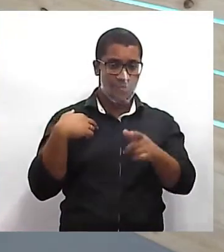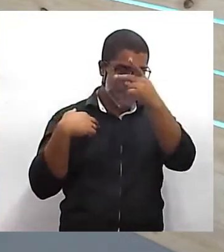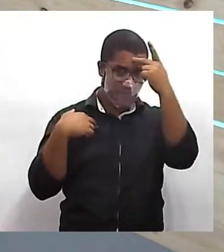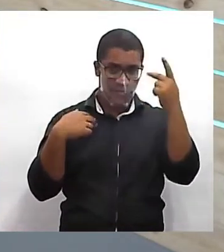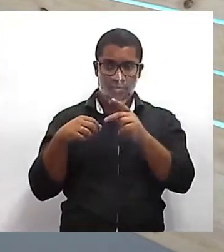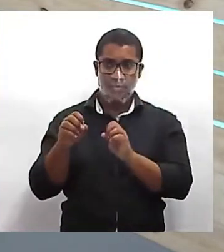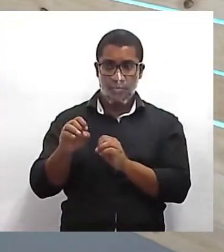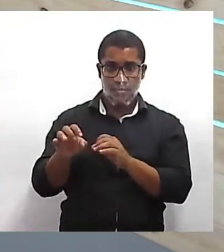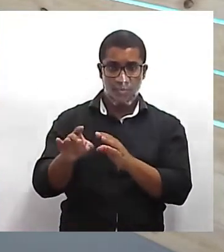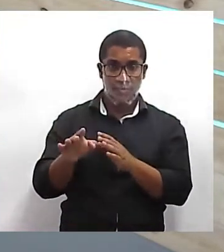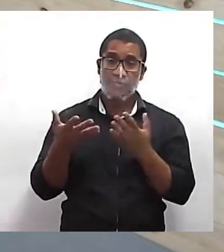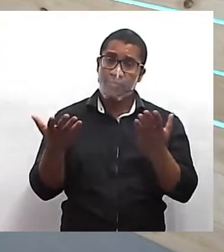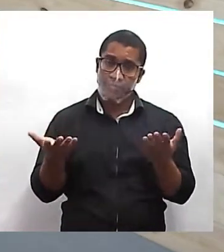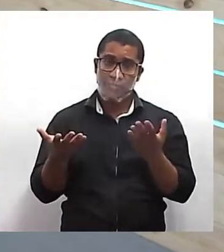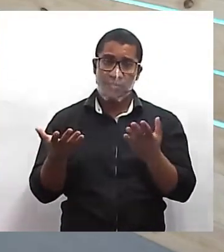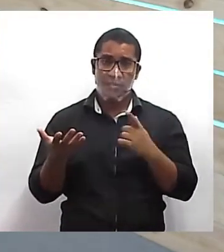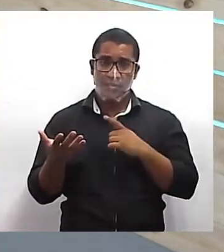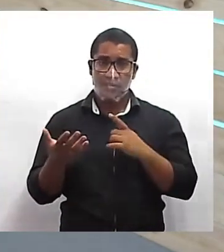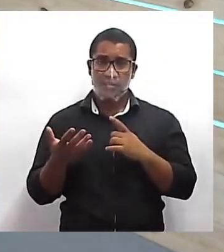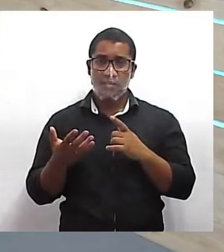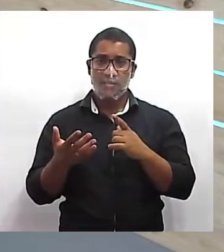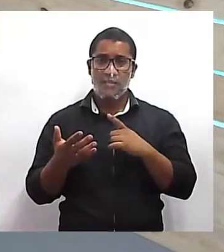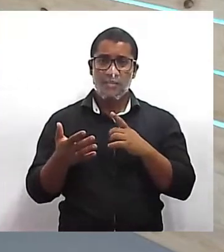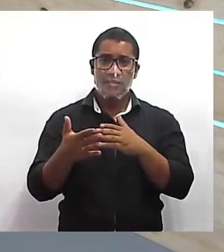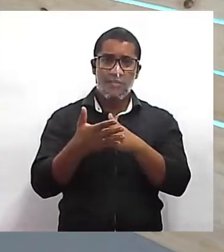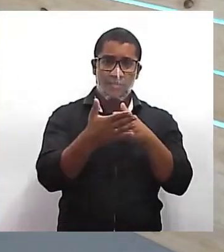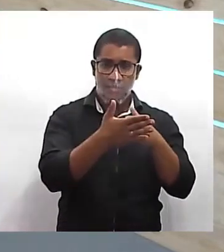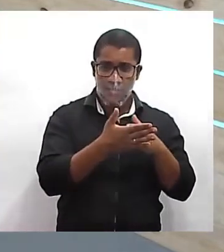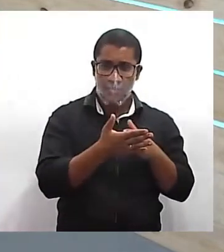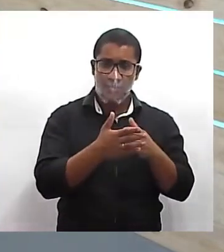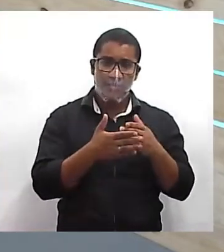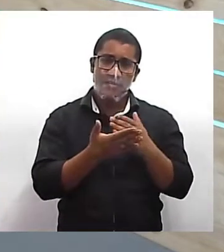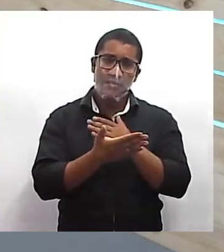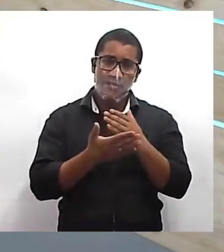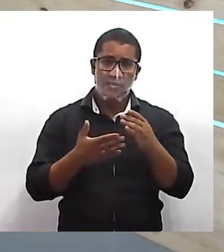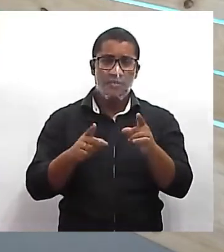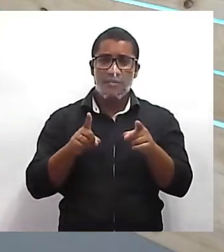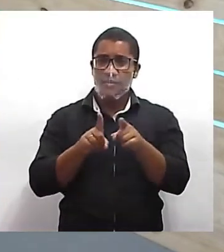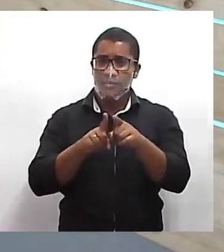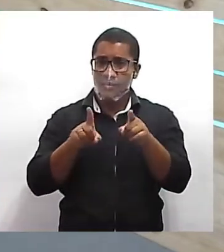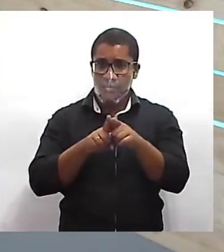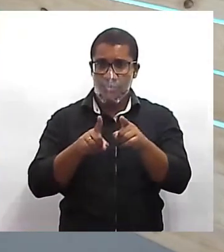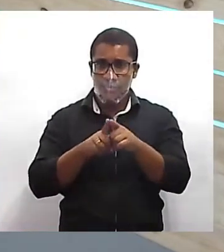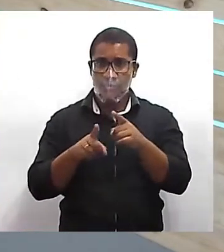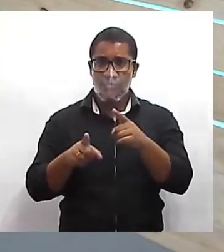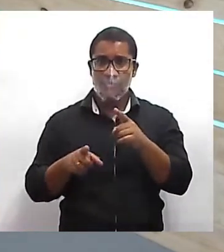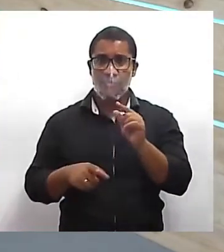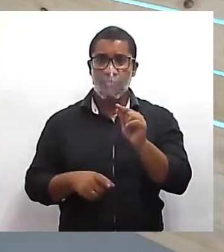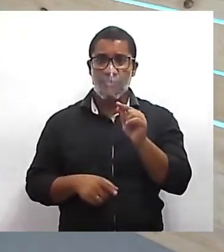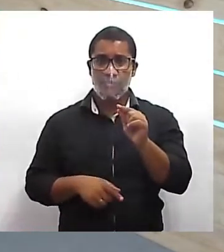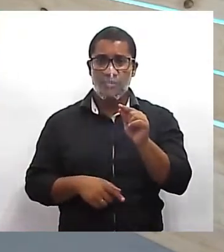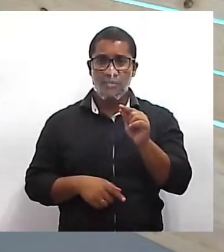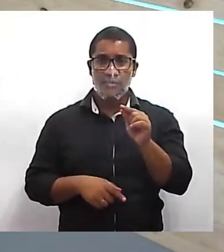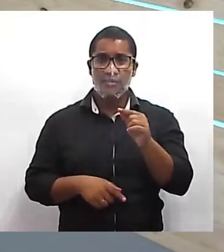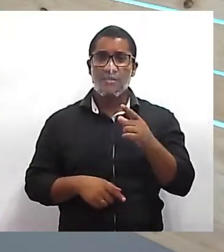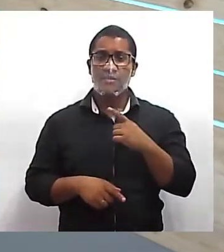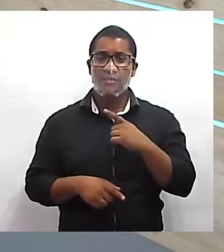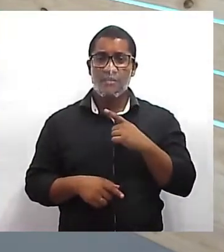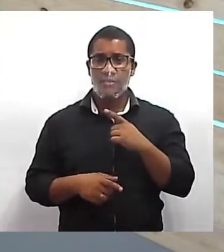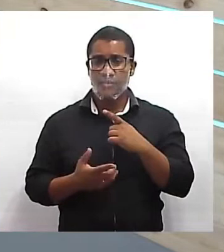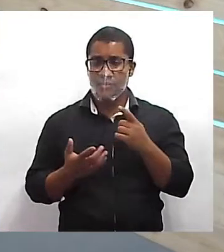o conflito e a suspeita de que o diálogo, na